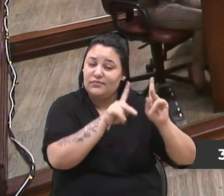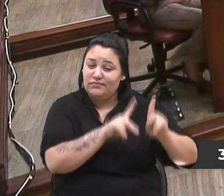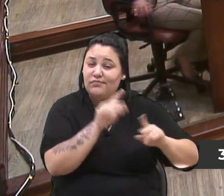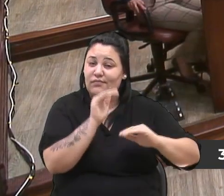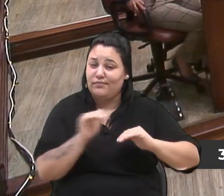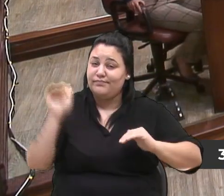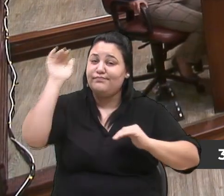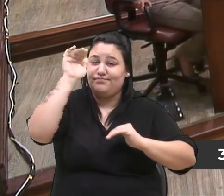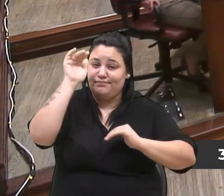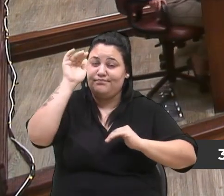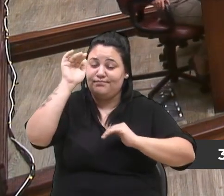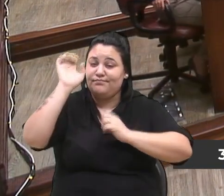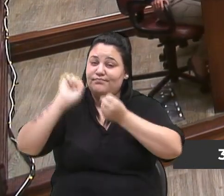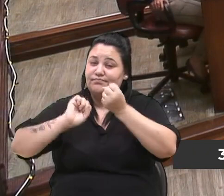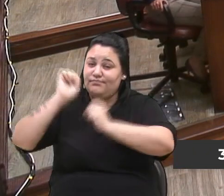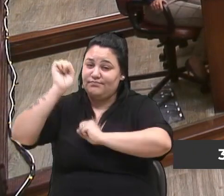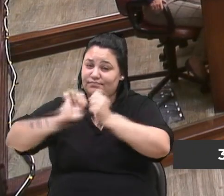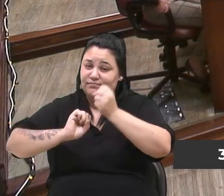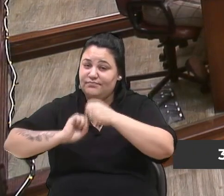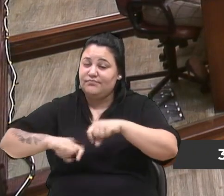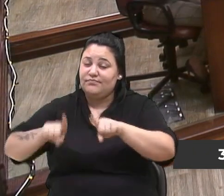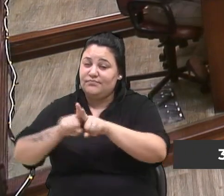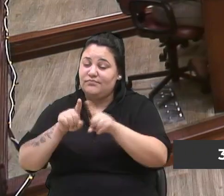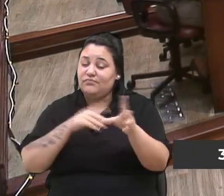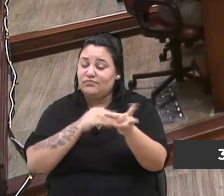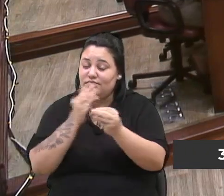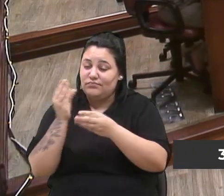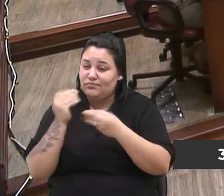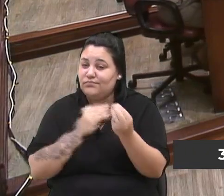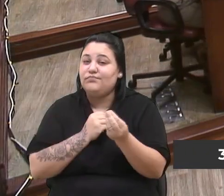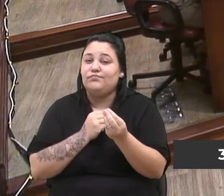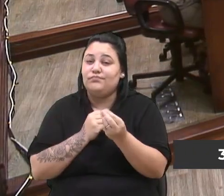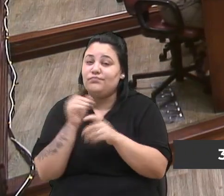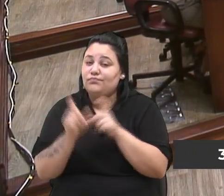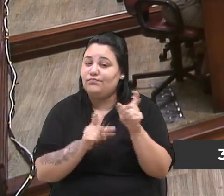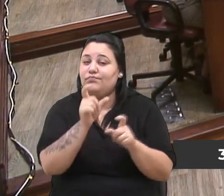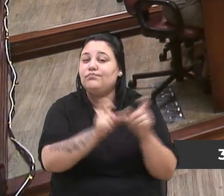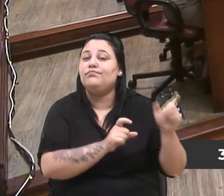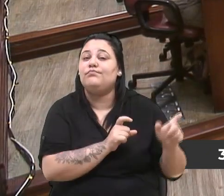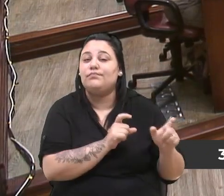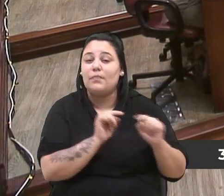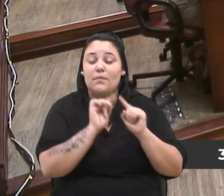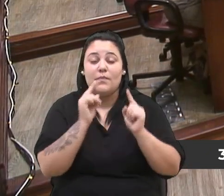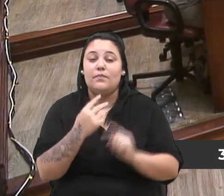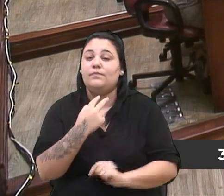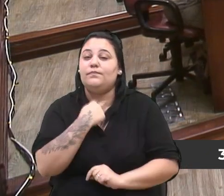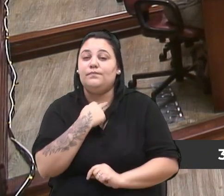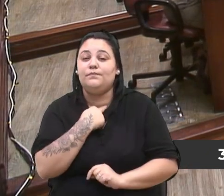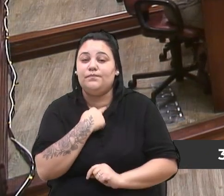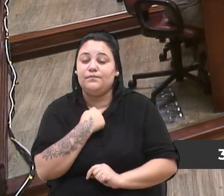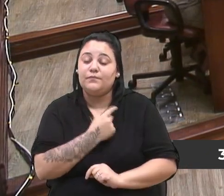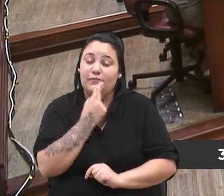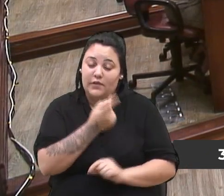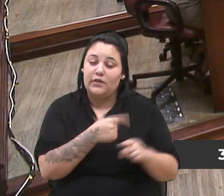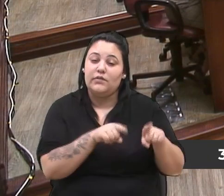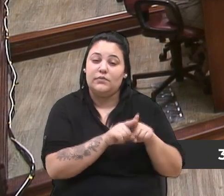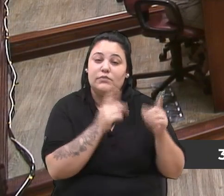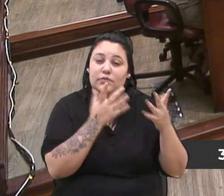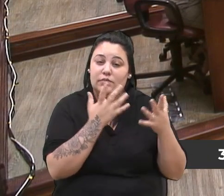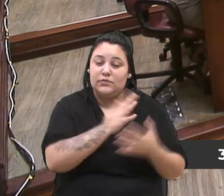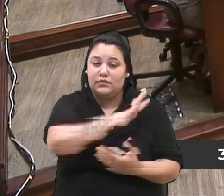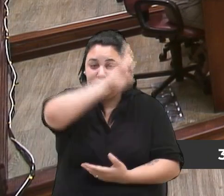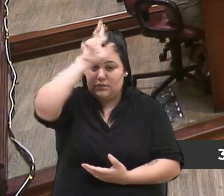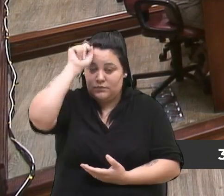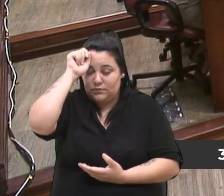pessoas, envolvimento de muitas empresas. Mas a gente não pode deixar de elogiar o trabalho da prefeitura, da